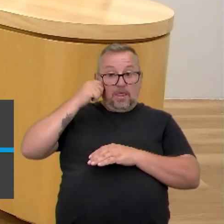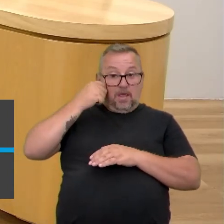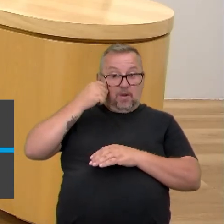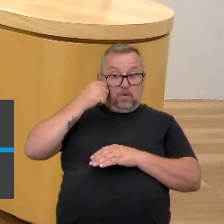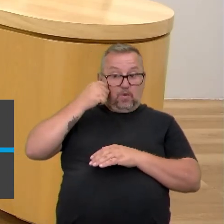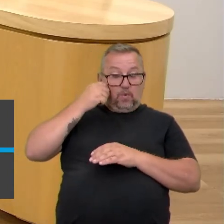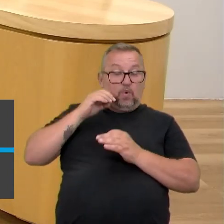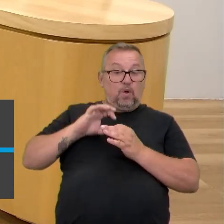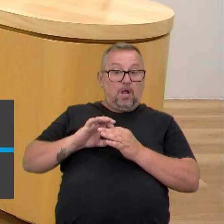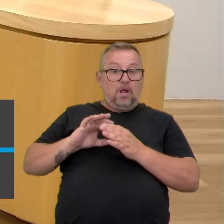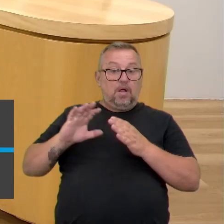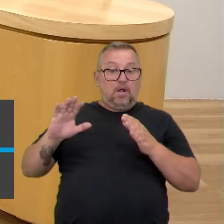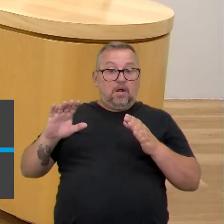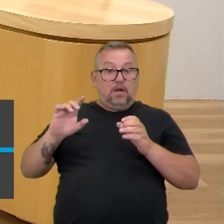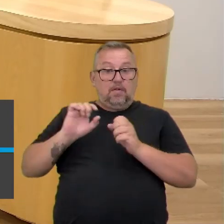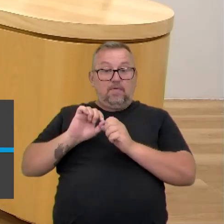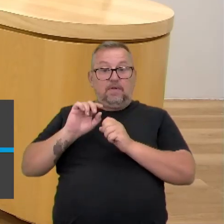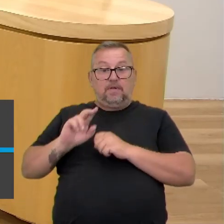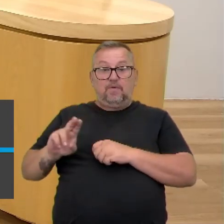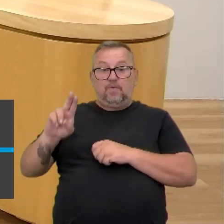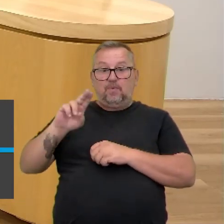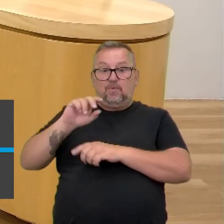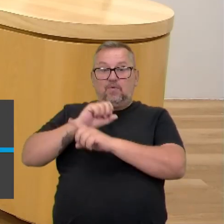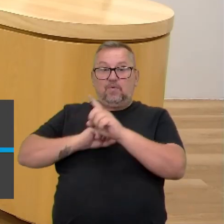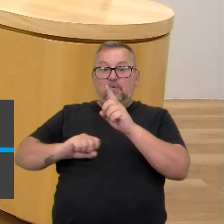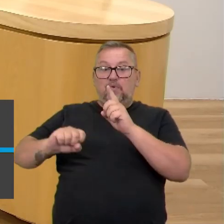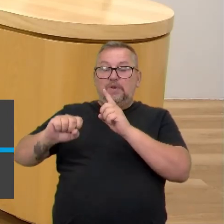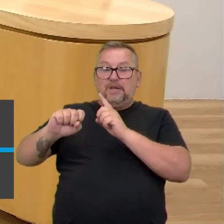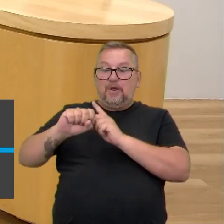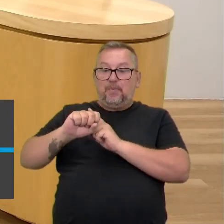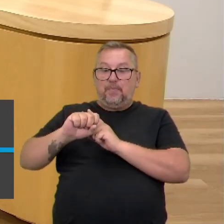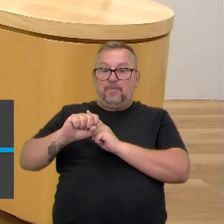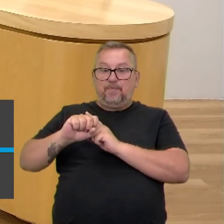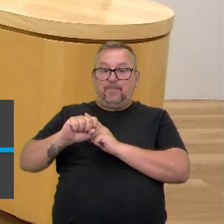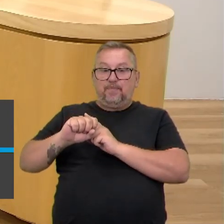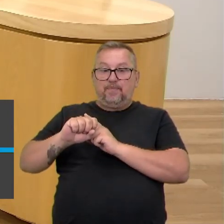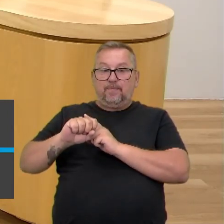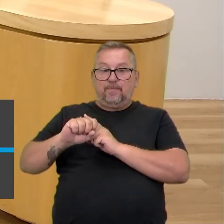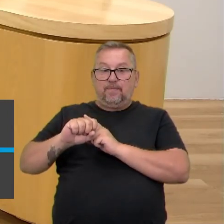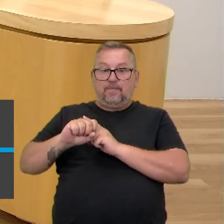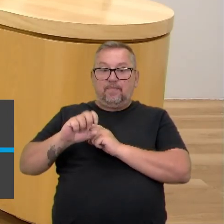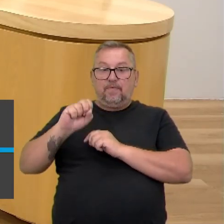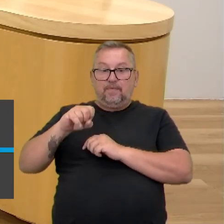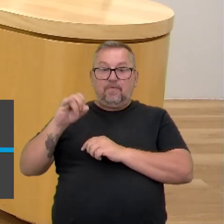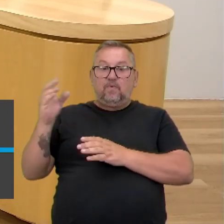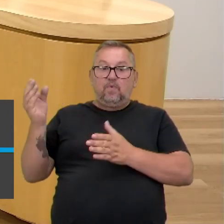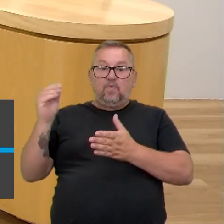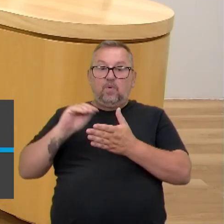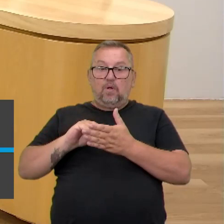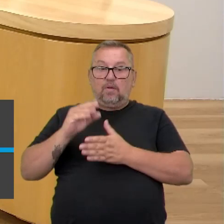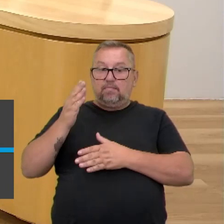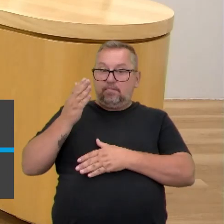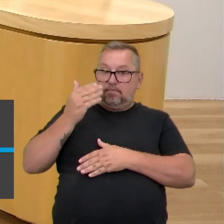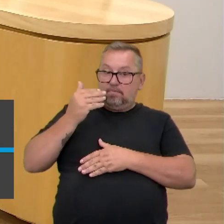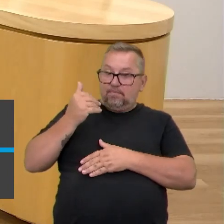libertos passem a fazer o uso social da terra. Se eu coloco a limitação